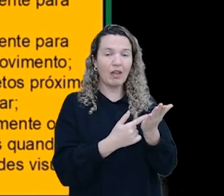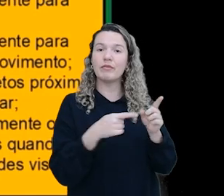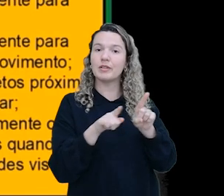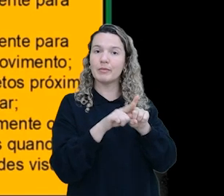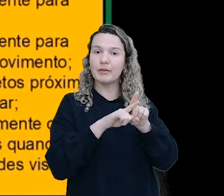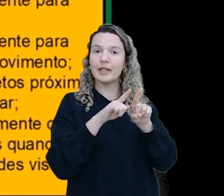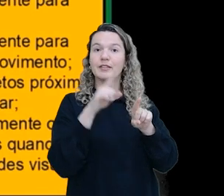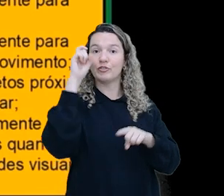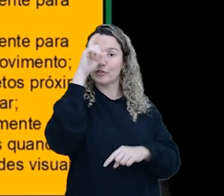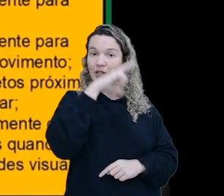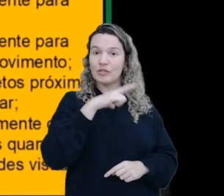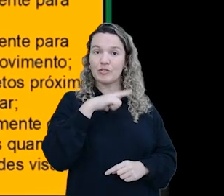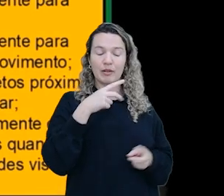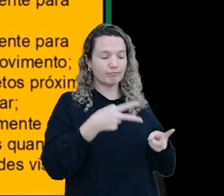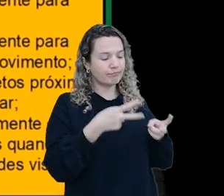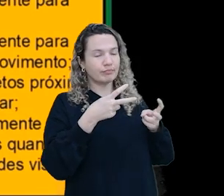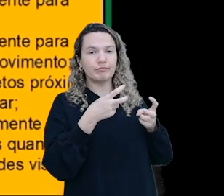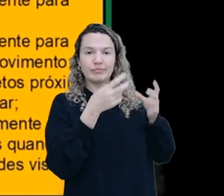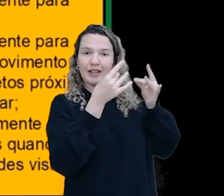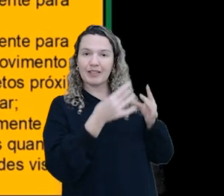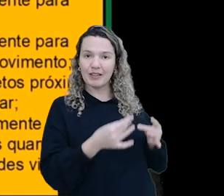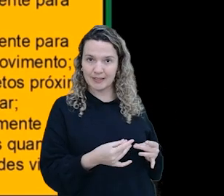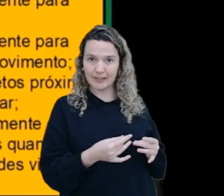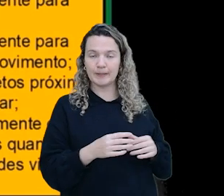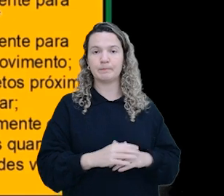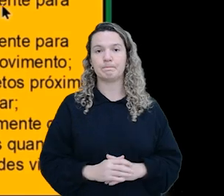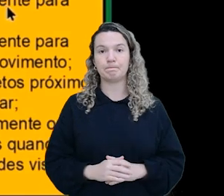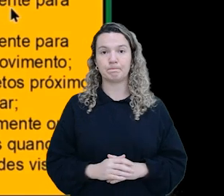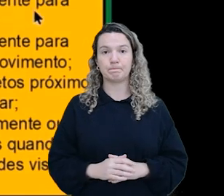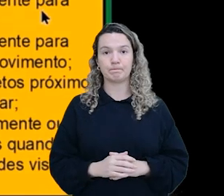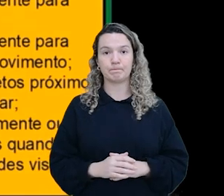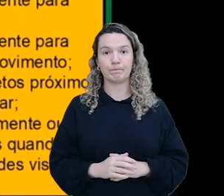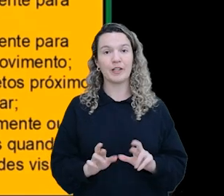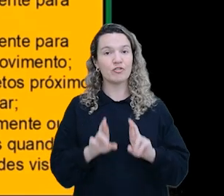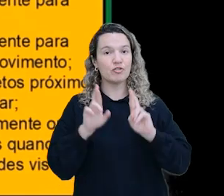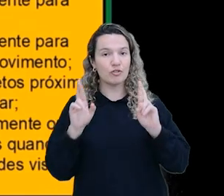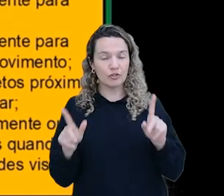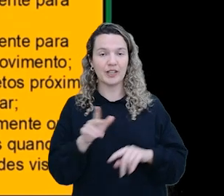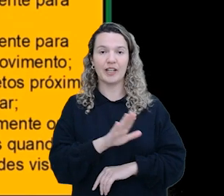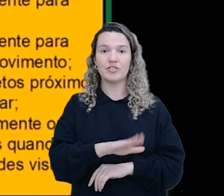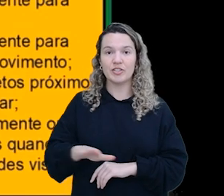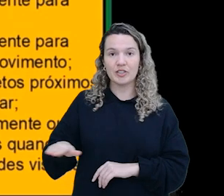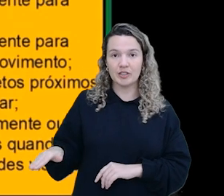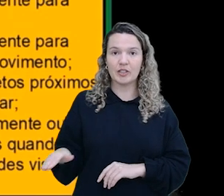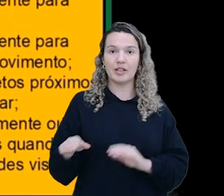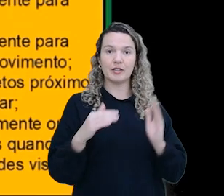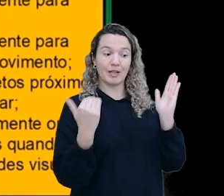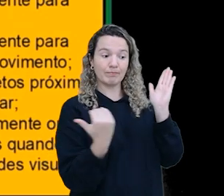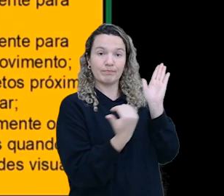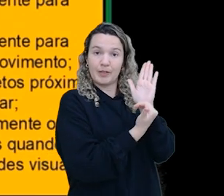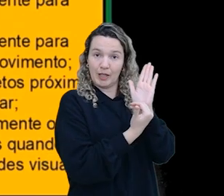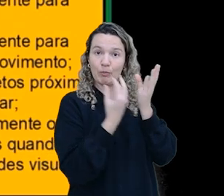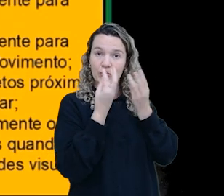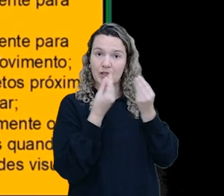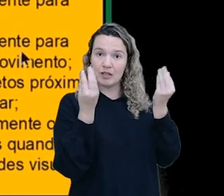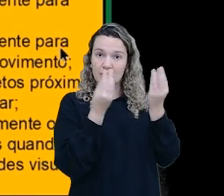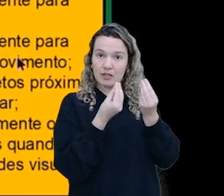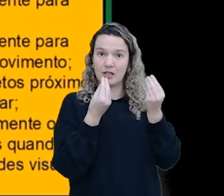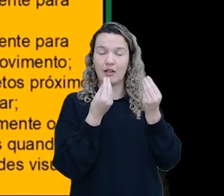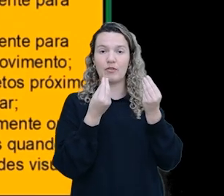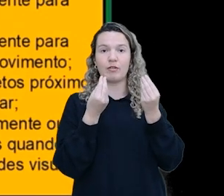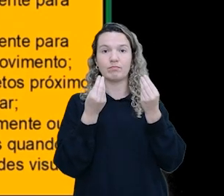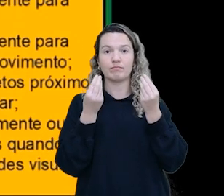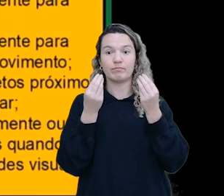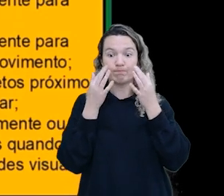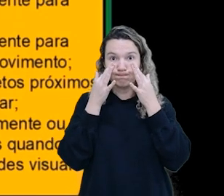também nos livros. Já as crianças hipossensíveis olham fixamente para a luz ou para o sol,